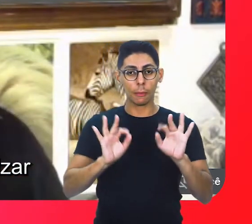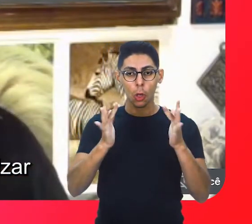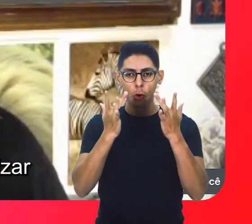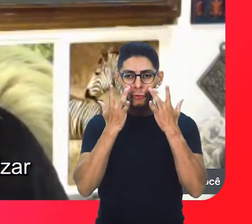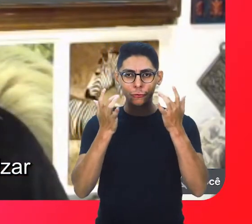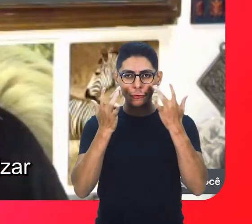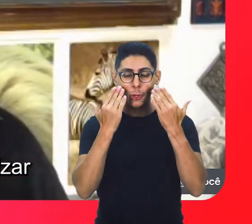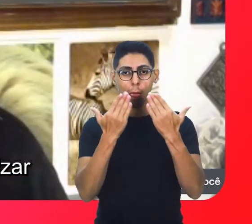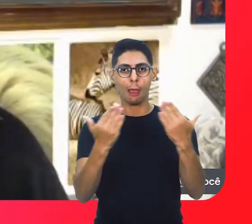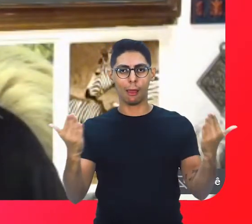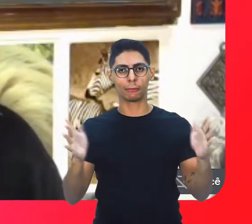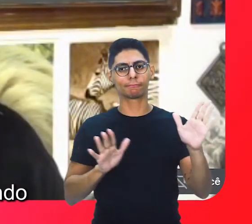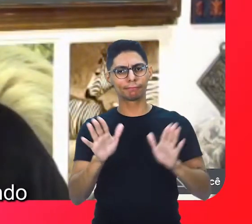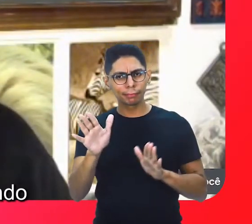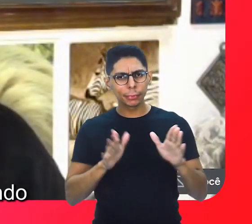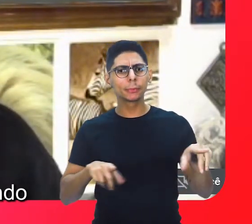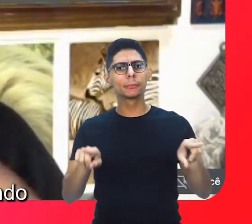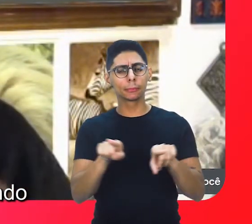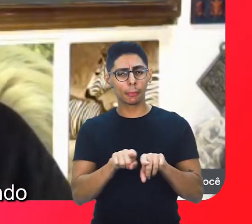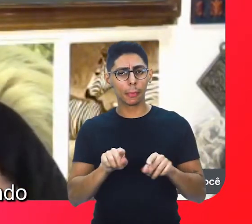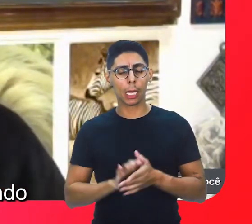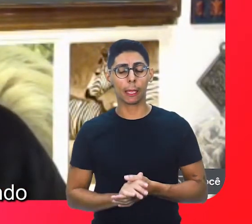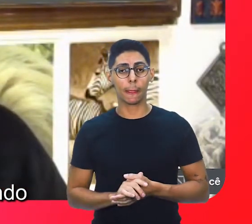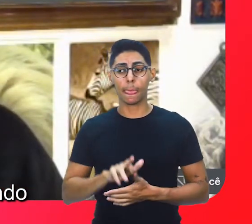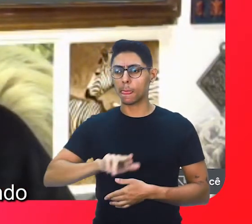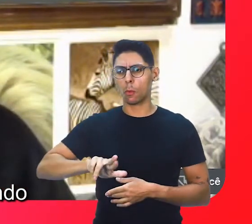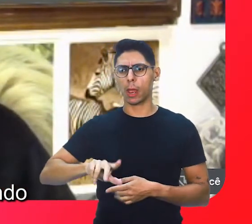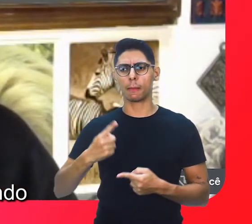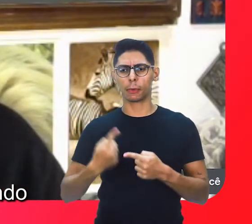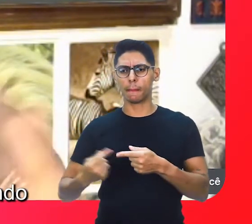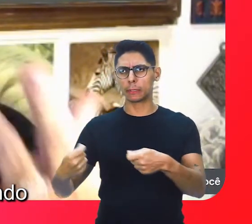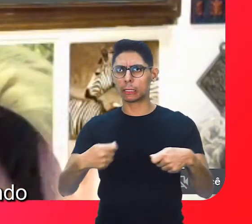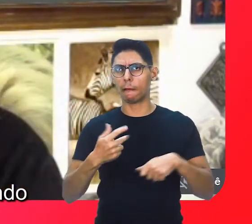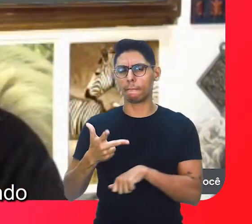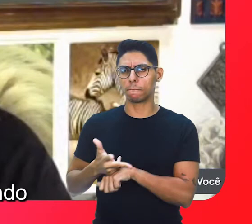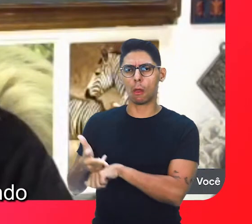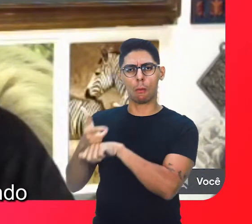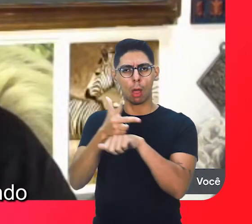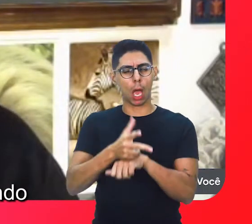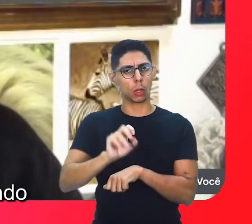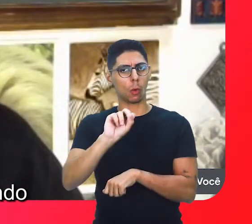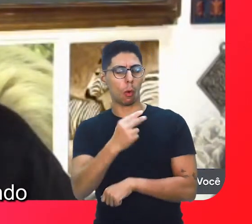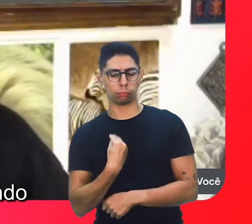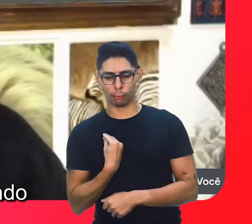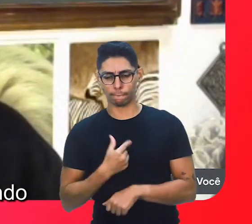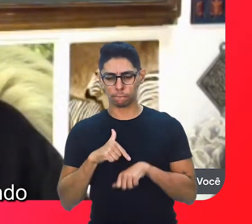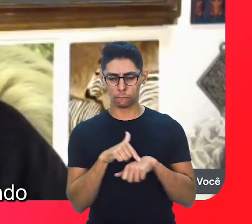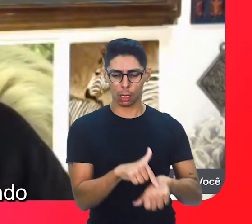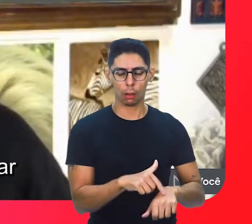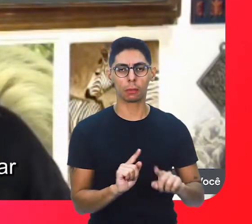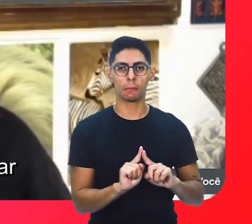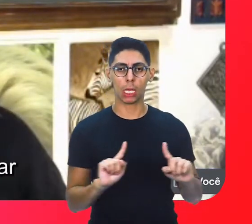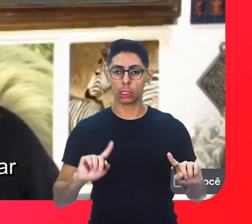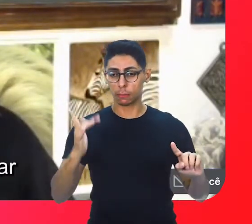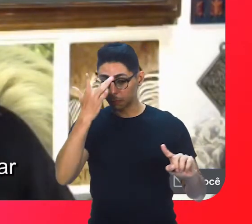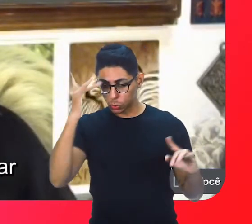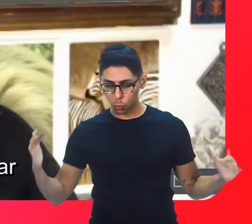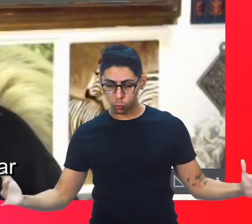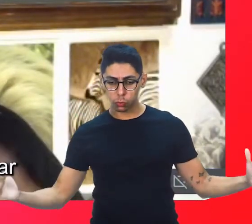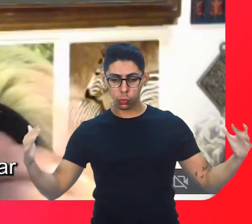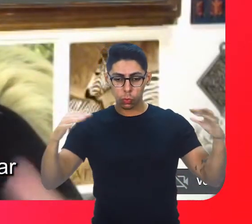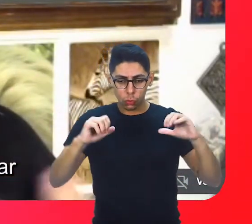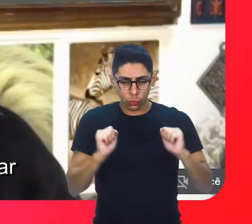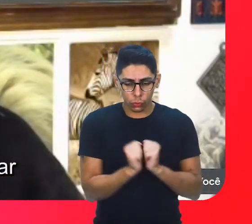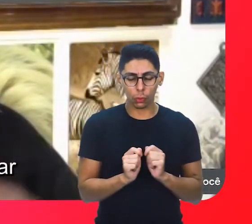de teatro acessível, não que eles fossem filmados, nem que eles estivessem ao vivo, Sim, todo mundo junto, mas